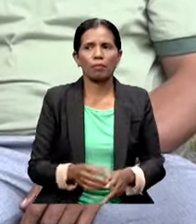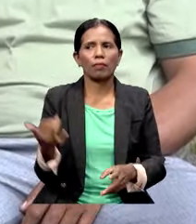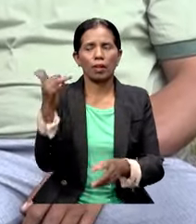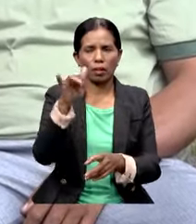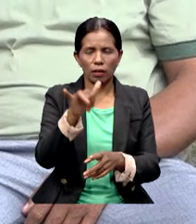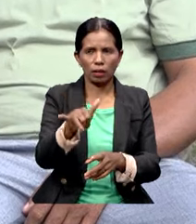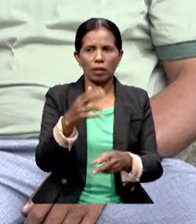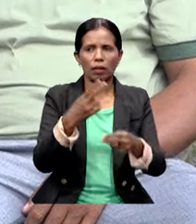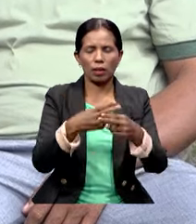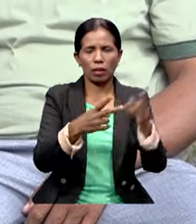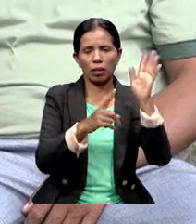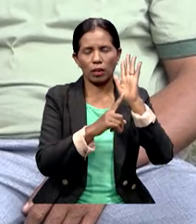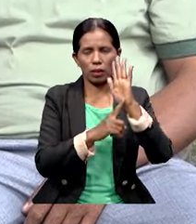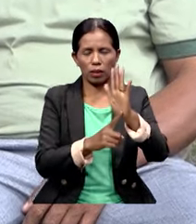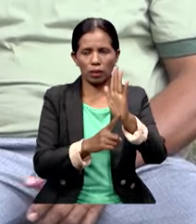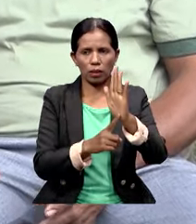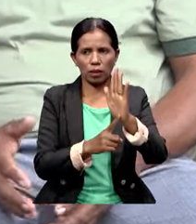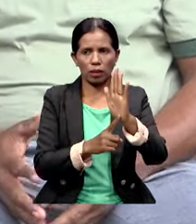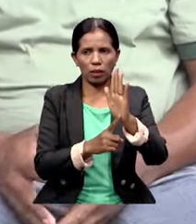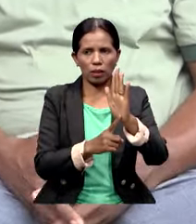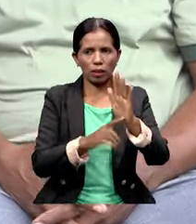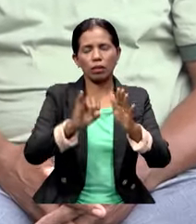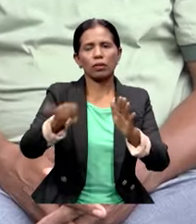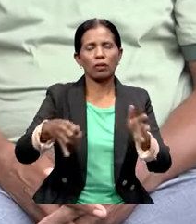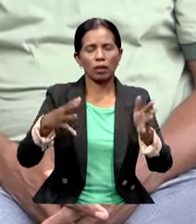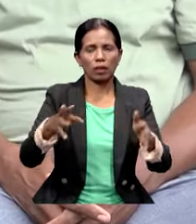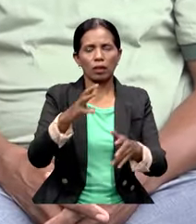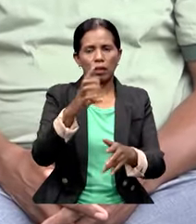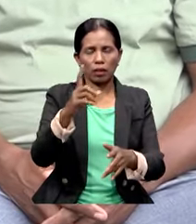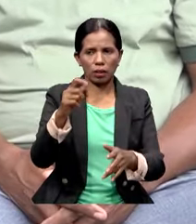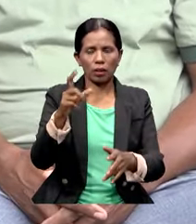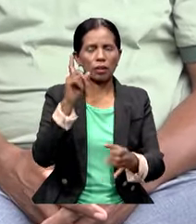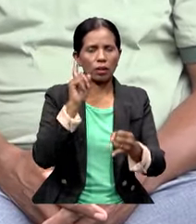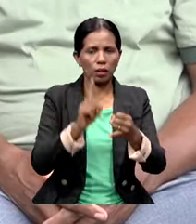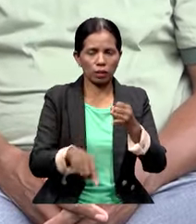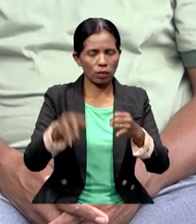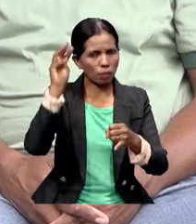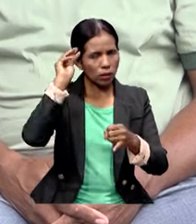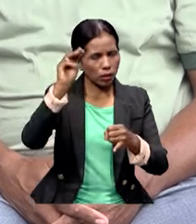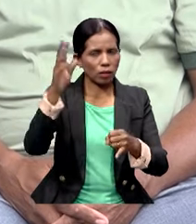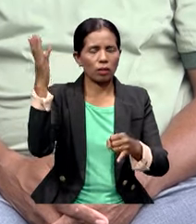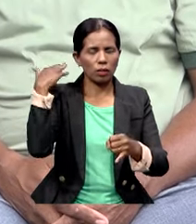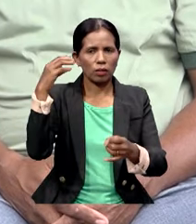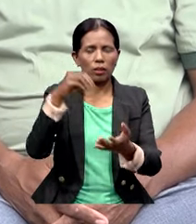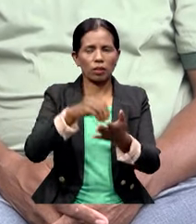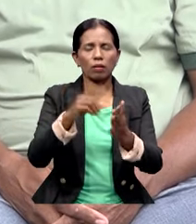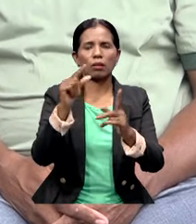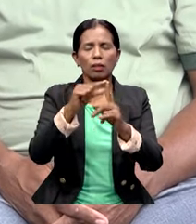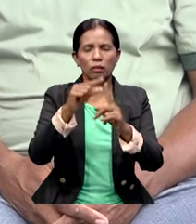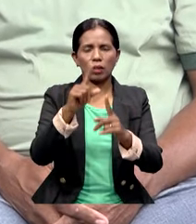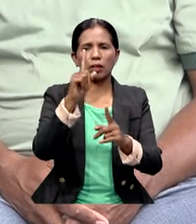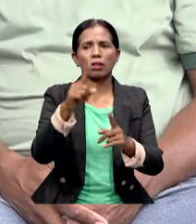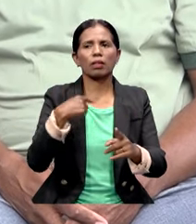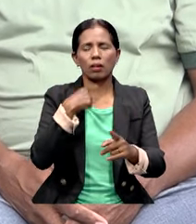nemak, naran fosai, ia za, jornal da república. Ikus, ministério anterior, prega lia fuan ida, mai ami,